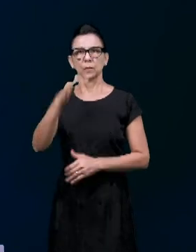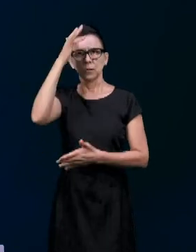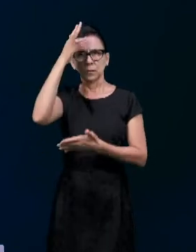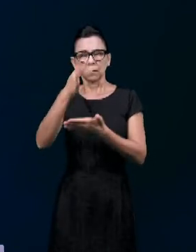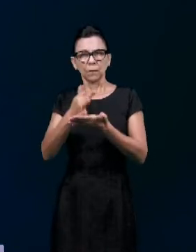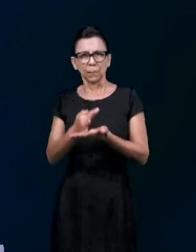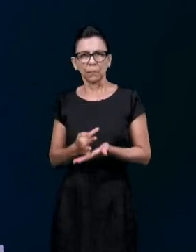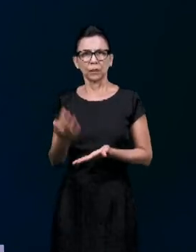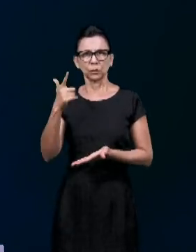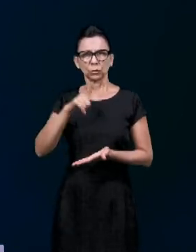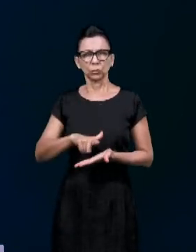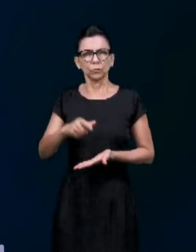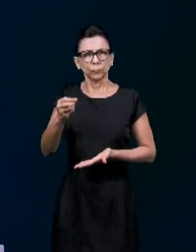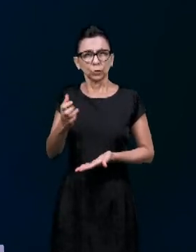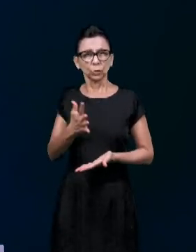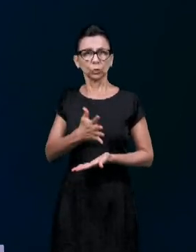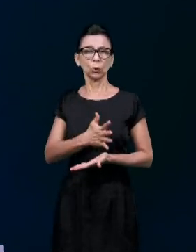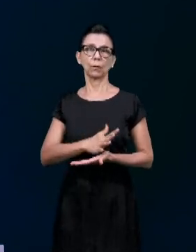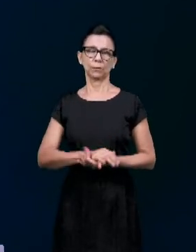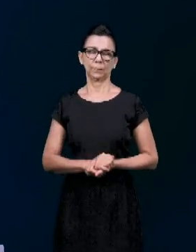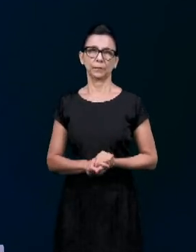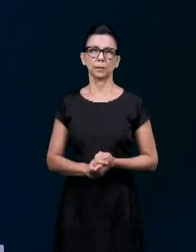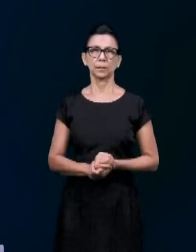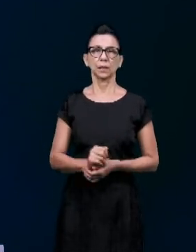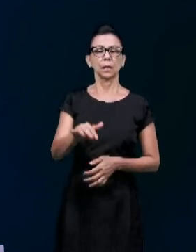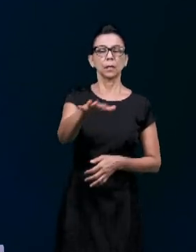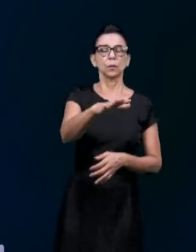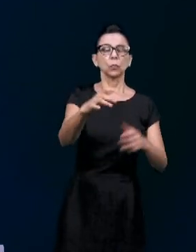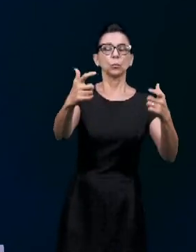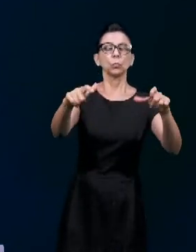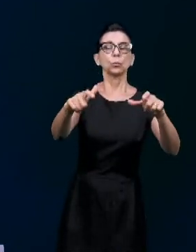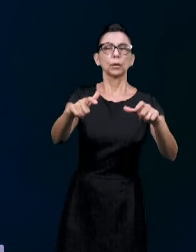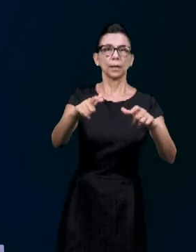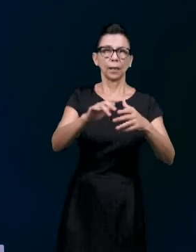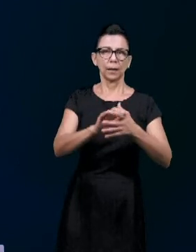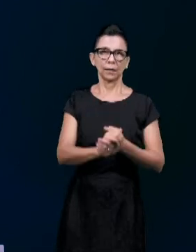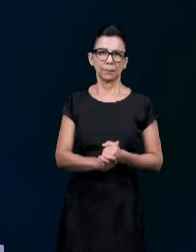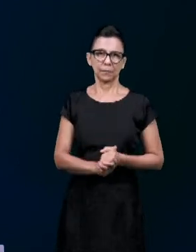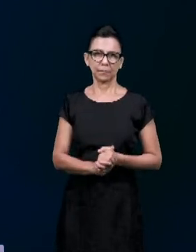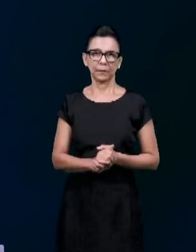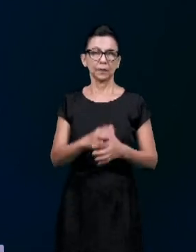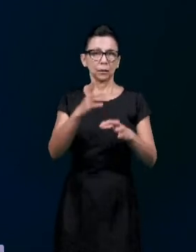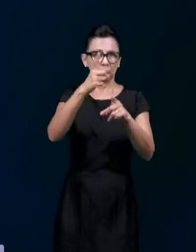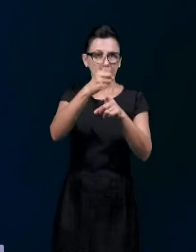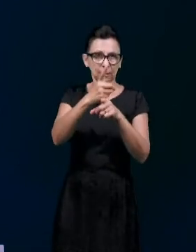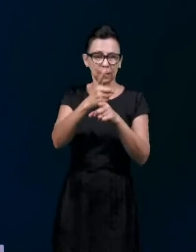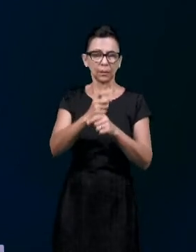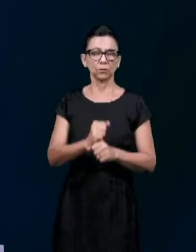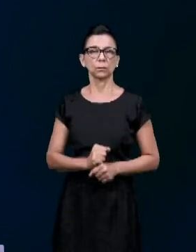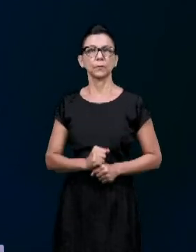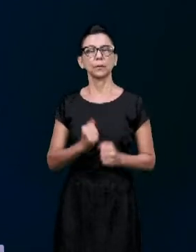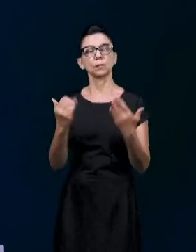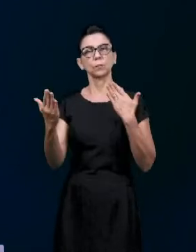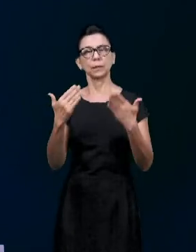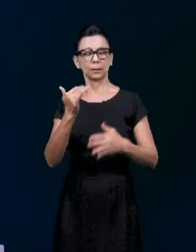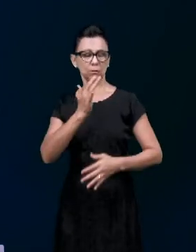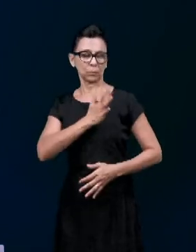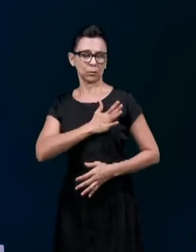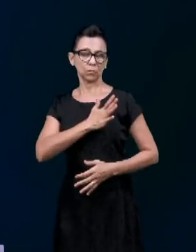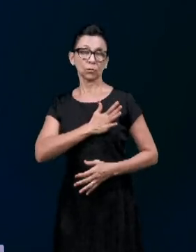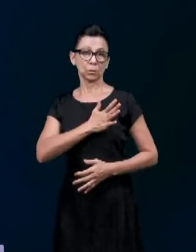Este campo fala do nosso coração. Quando nós valorizamos este tesouro que é a palavra do Senhor, o Senhor se